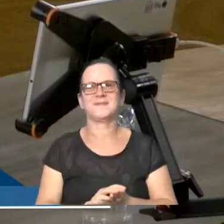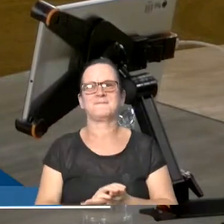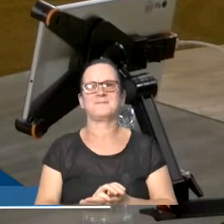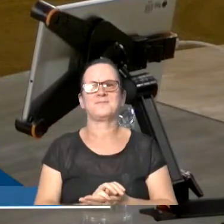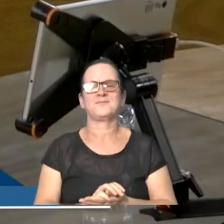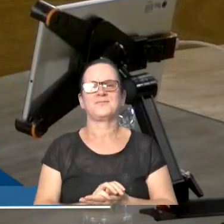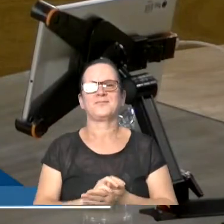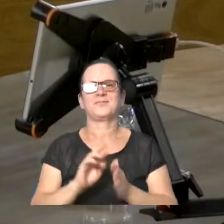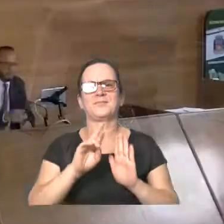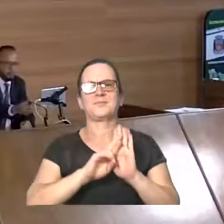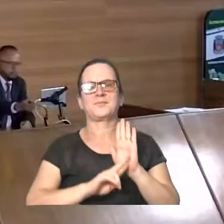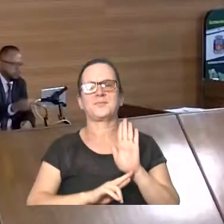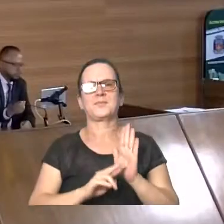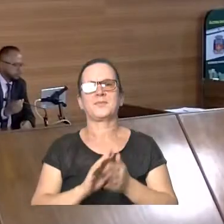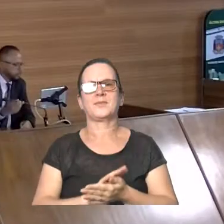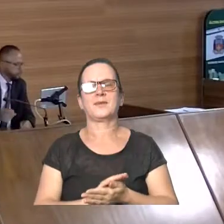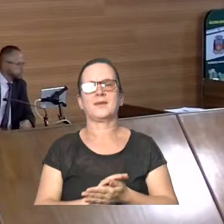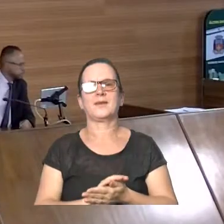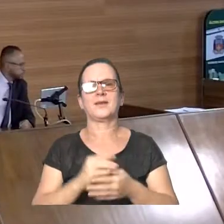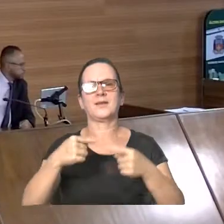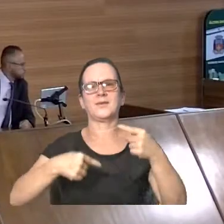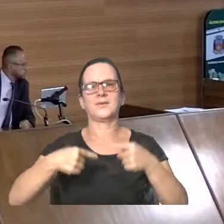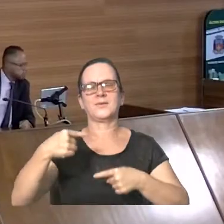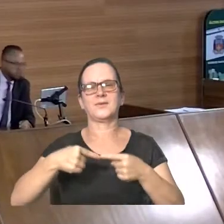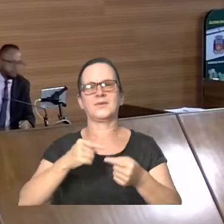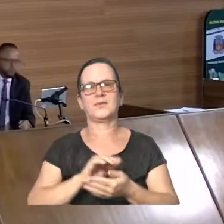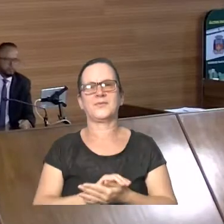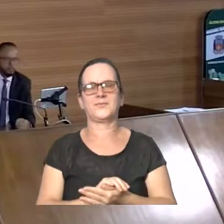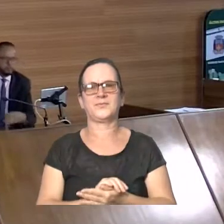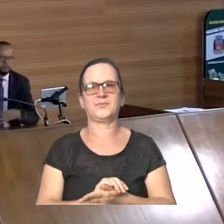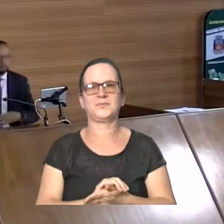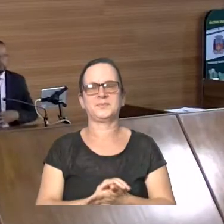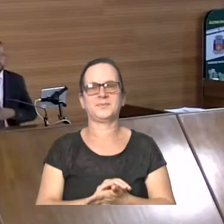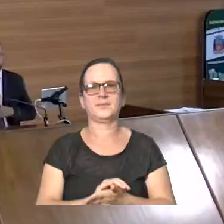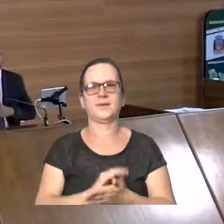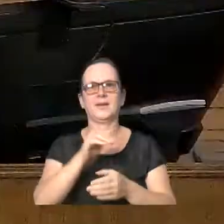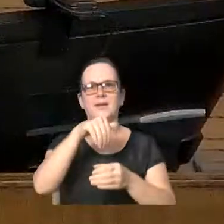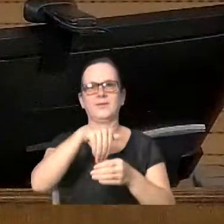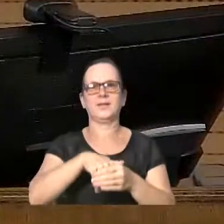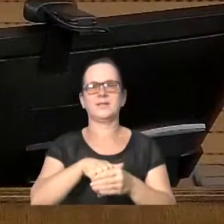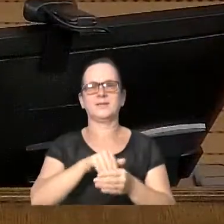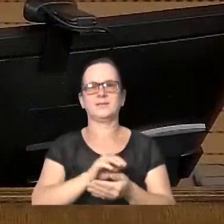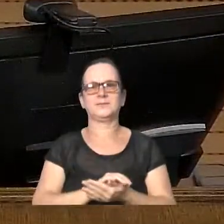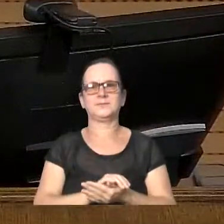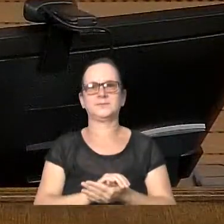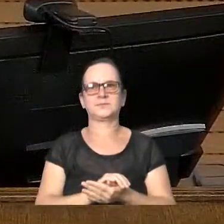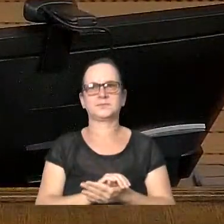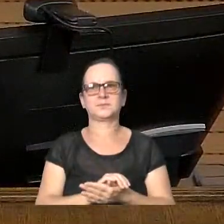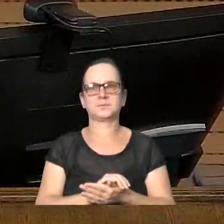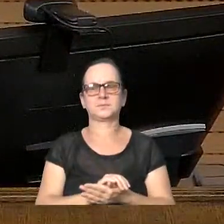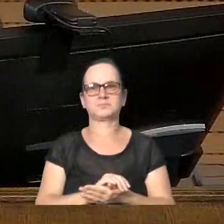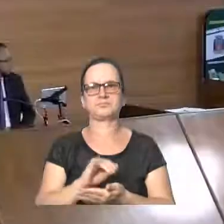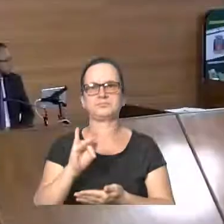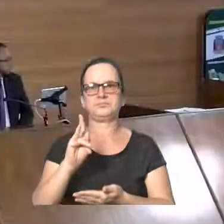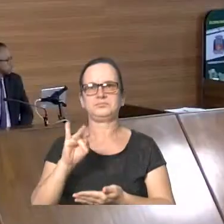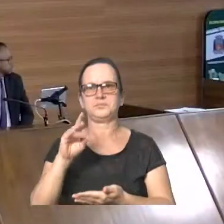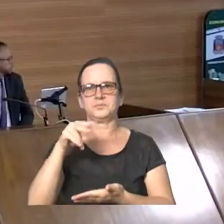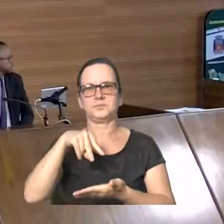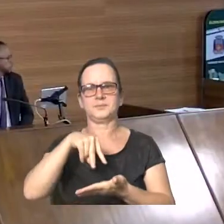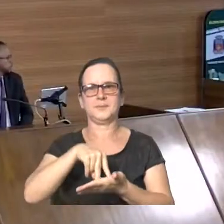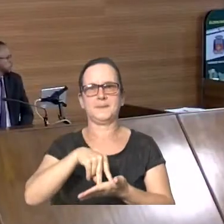tipo, pelo requerimento. Continua em discussão, em votação. As palavras, presidente. Palavra, vereador Tinho.